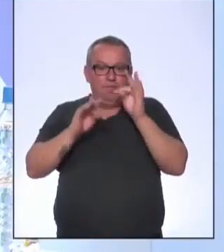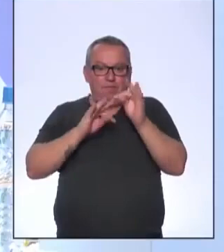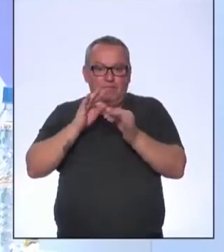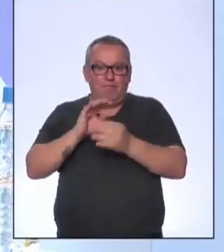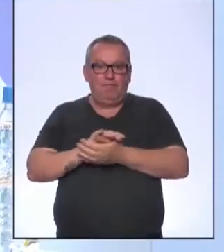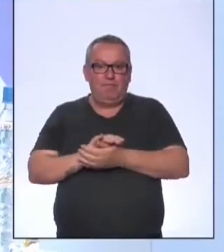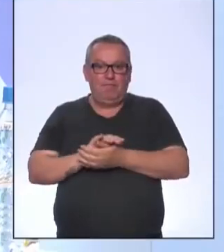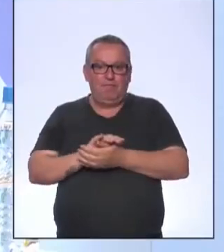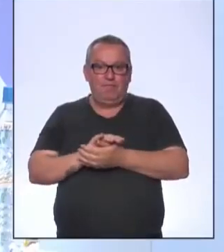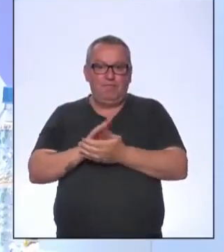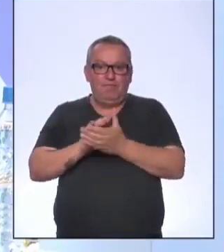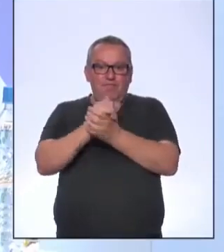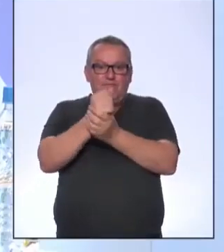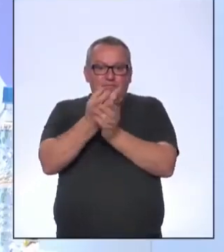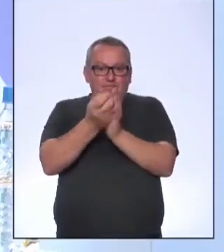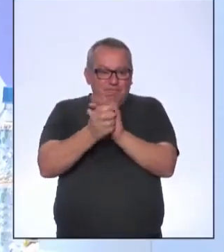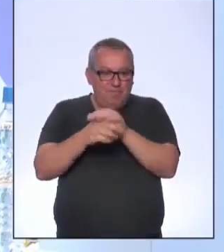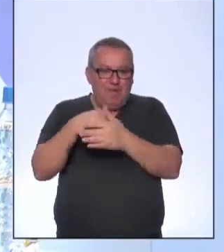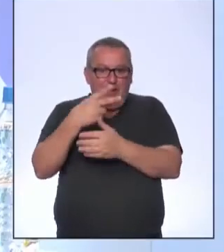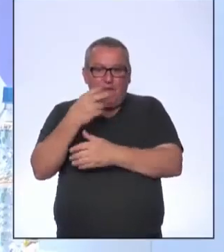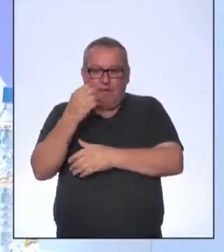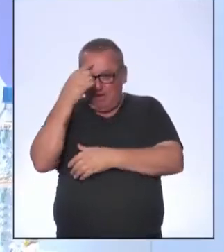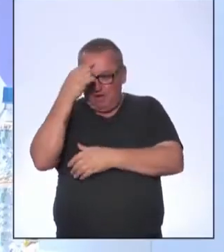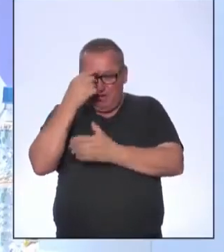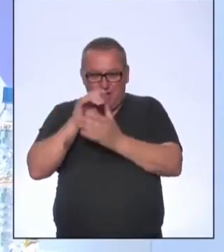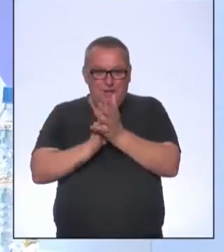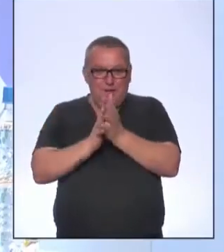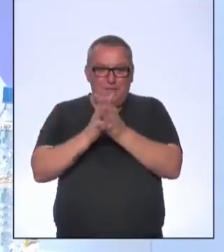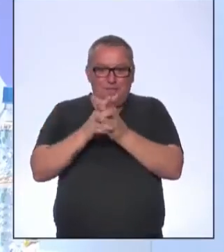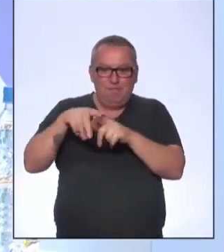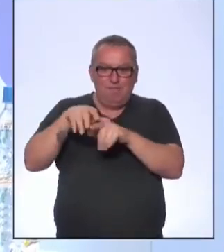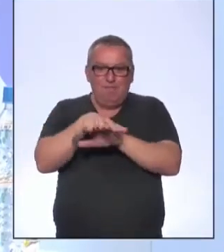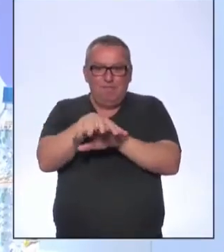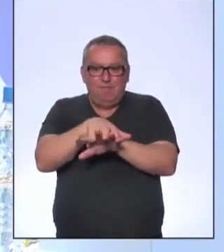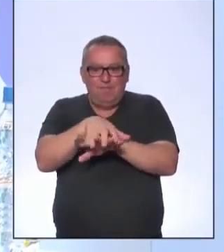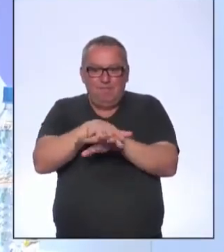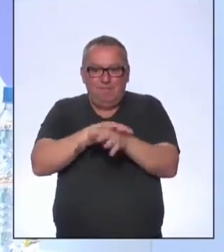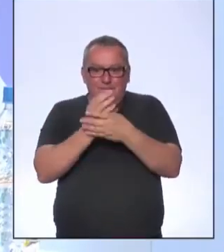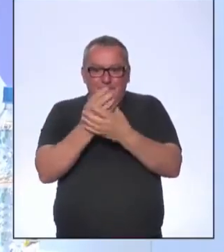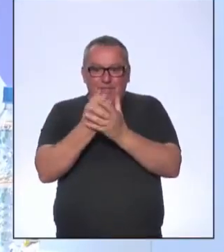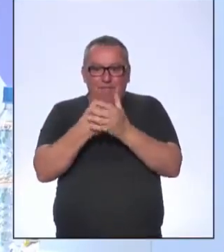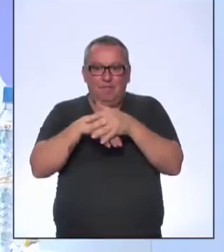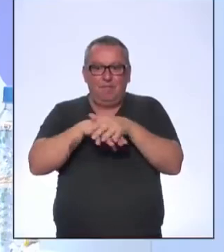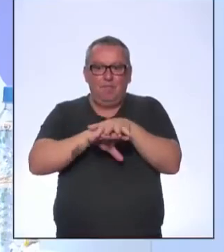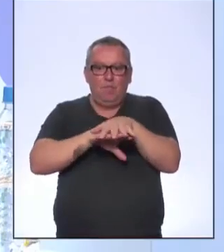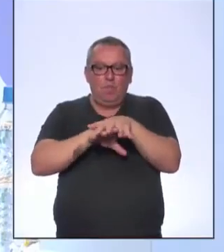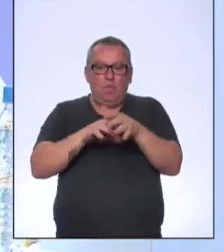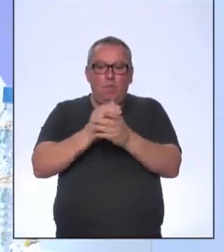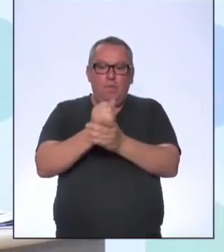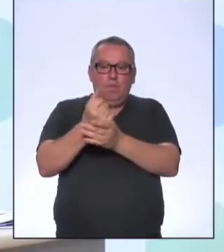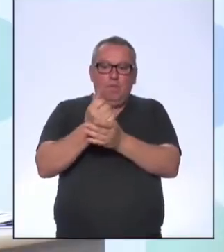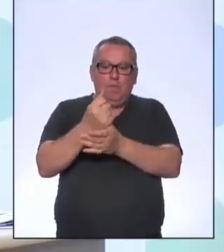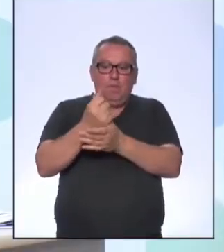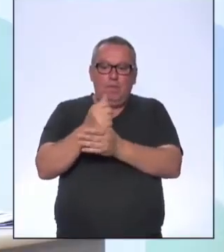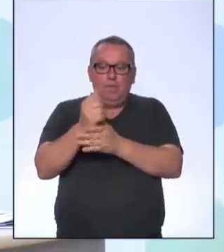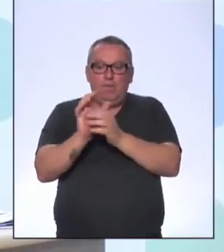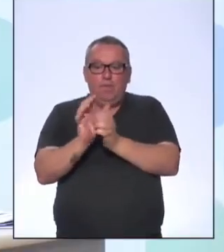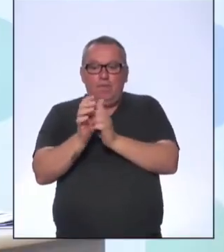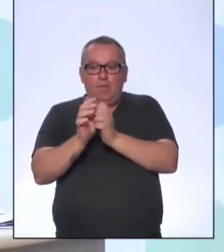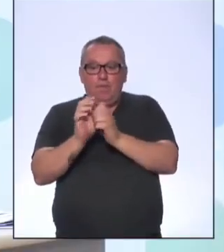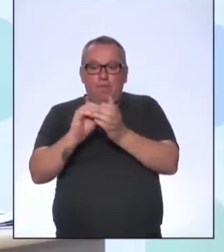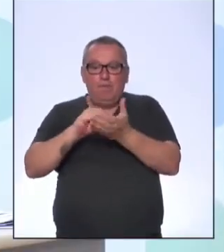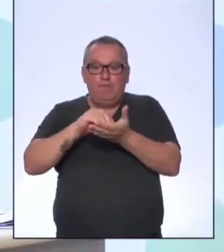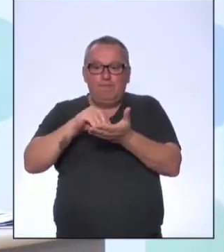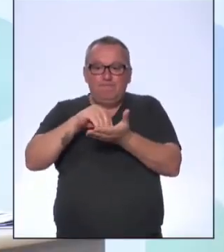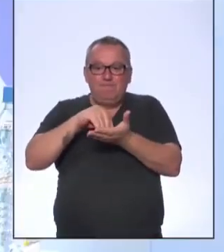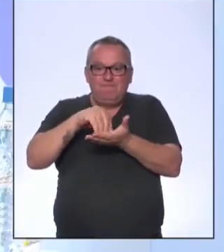gel. Conta até 20 segundos e passa entre os dedos. Tem toda a técnica, gente. Pulsos, né? Sim, não pode a unha mãos,